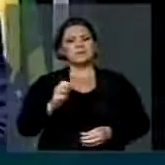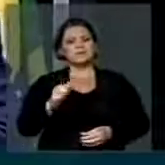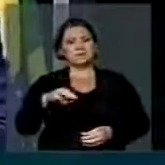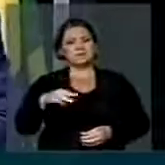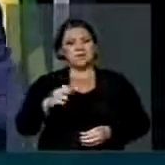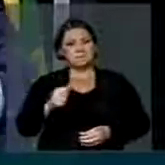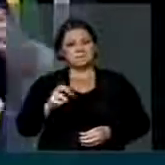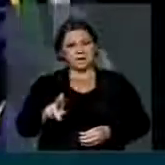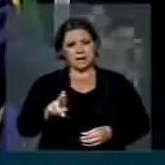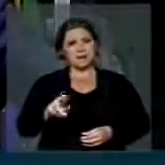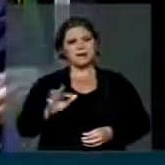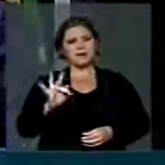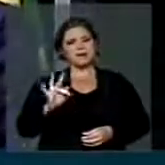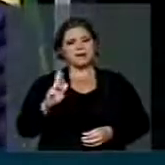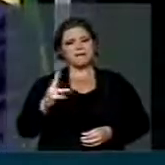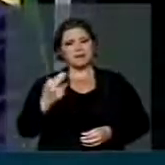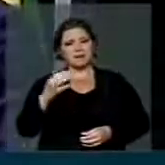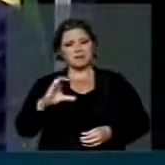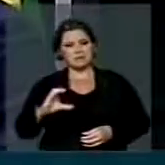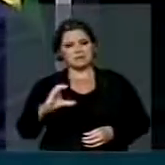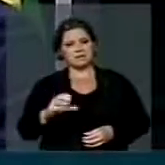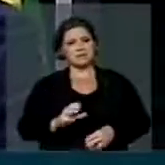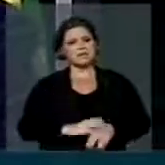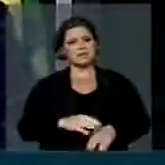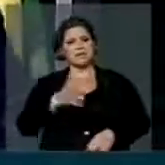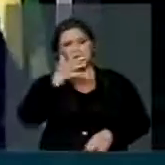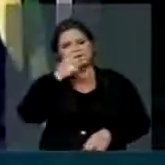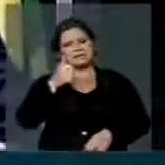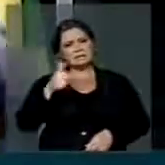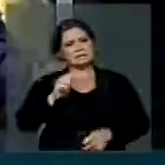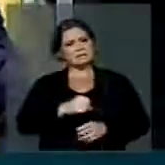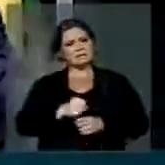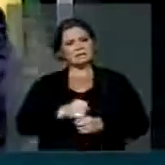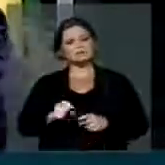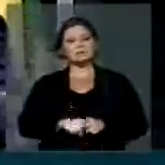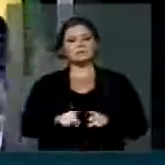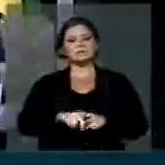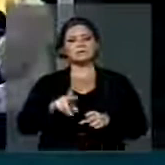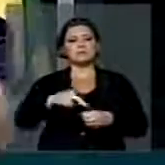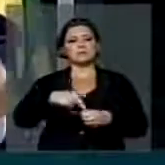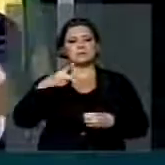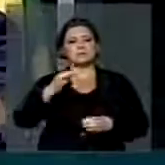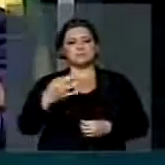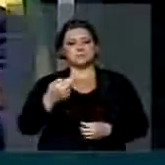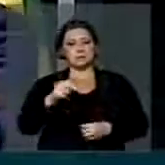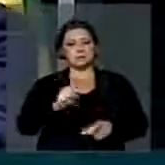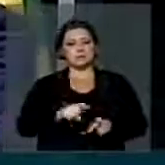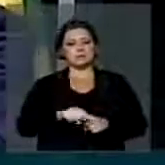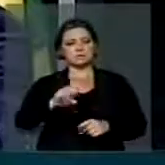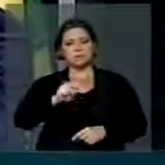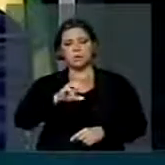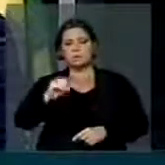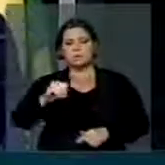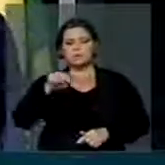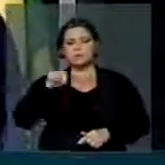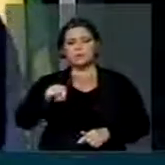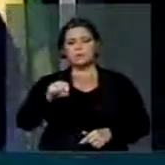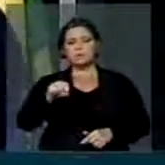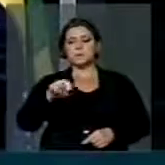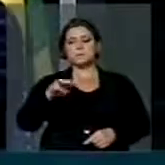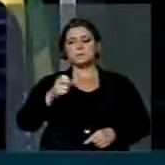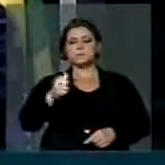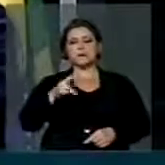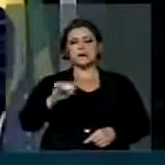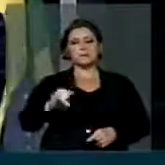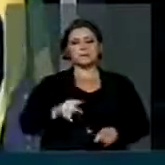Henrique, portanto um período de pouco mais de 10 anos, a Petrobras saiu de 800 mil barris de petróleo para 1 milhão